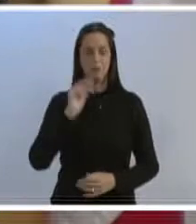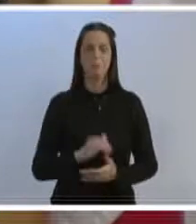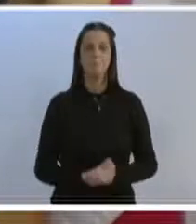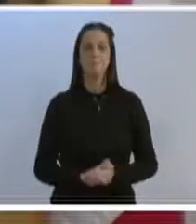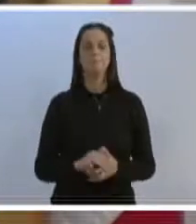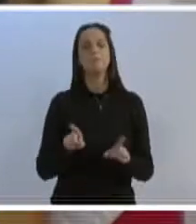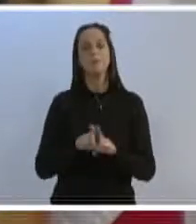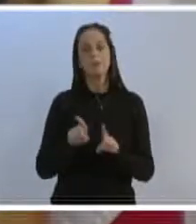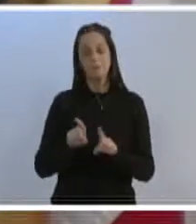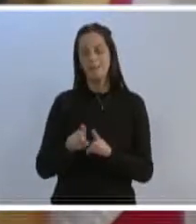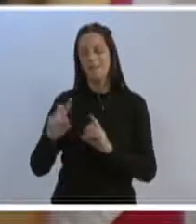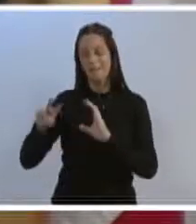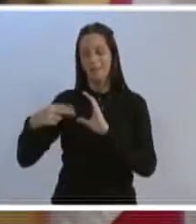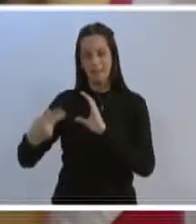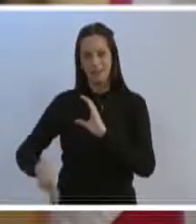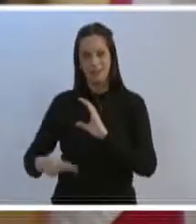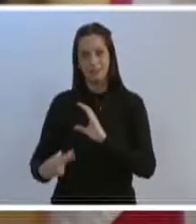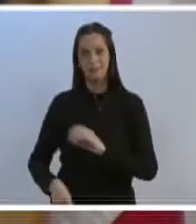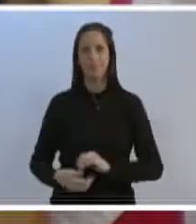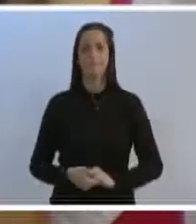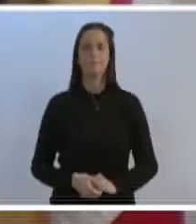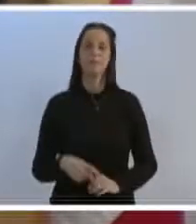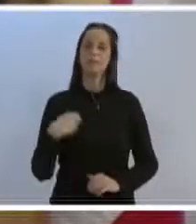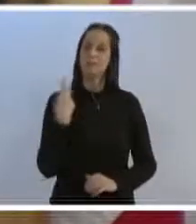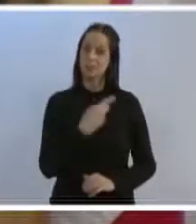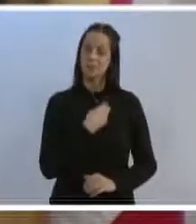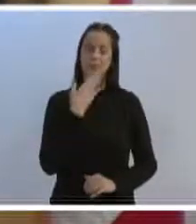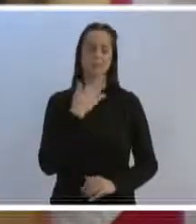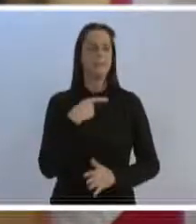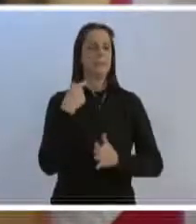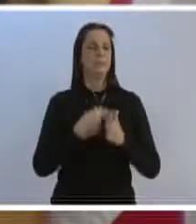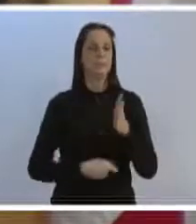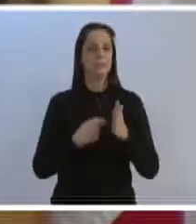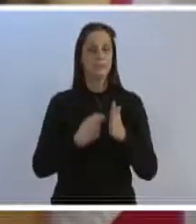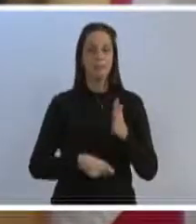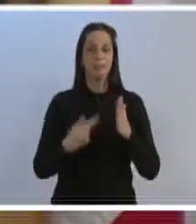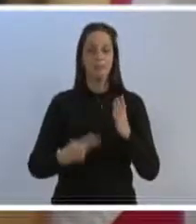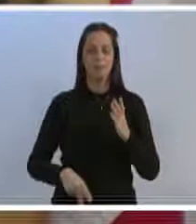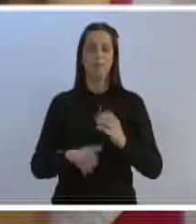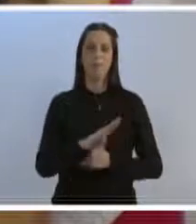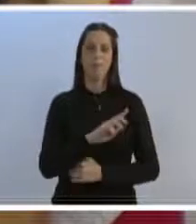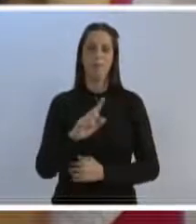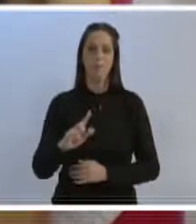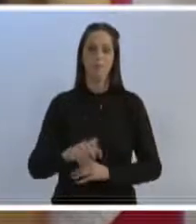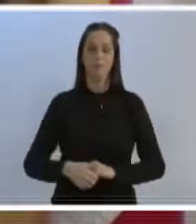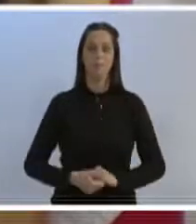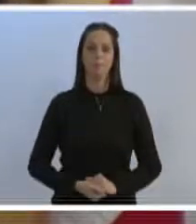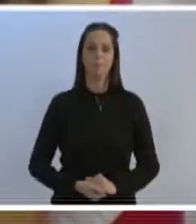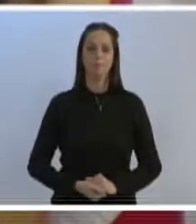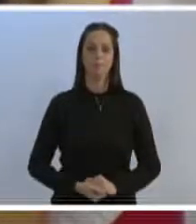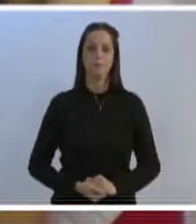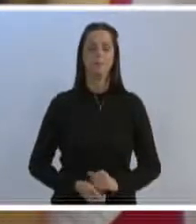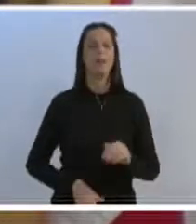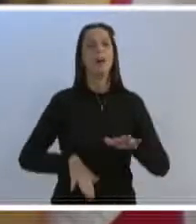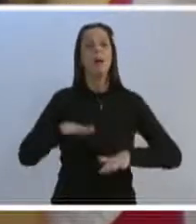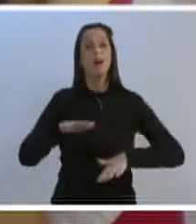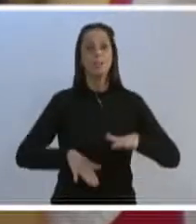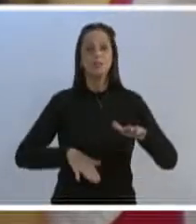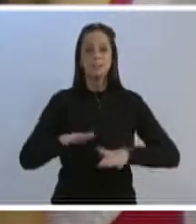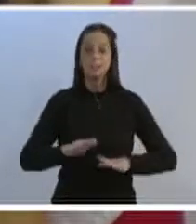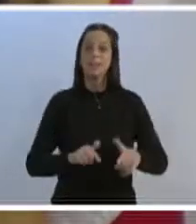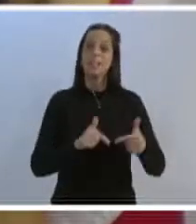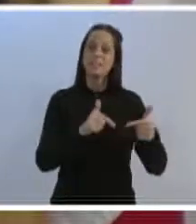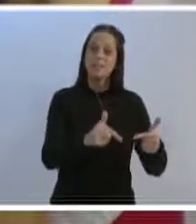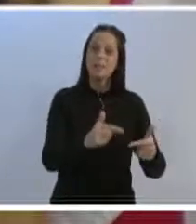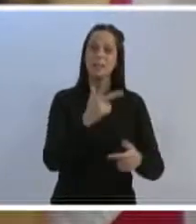poder legislativo estamos reivindicando para a cidade de blumenau e muitas vezes essas ações até